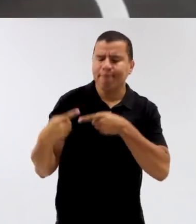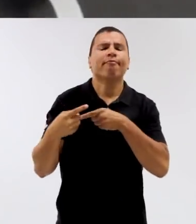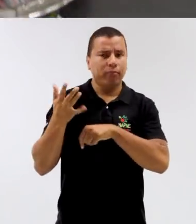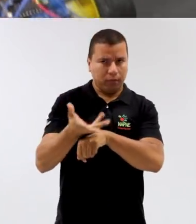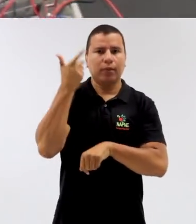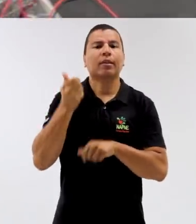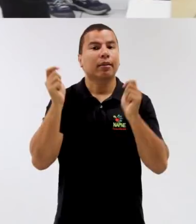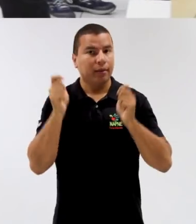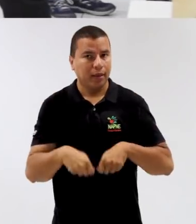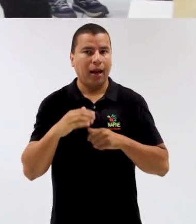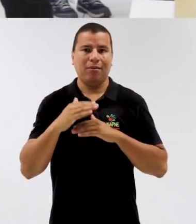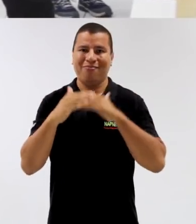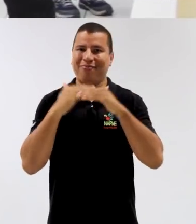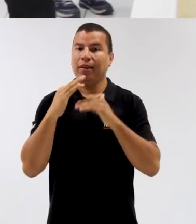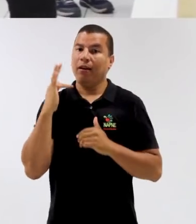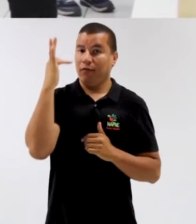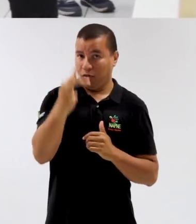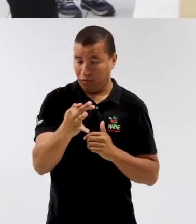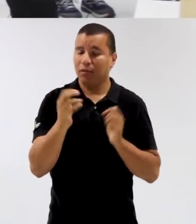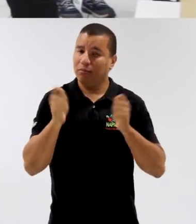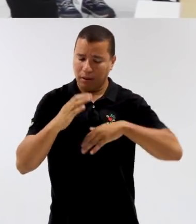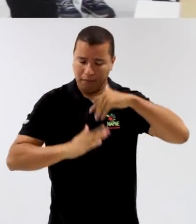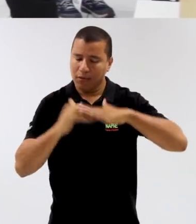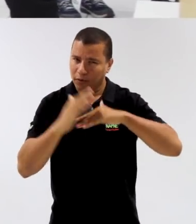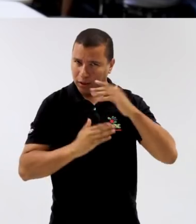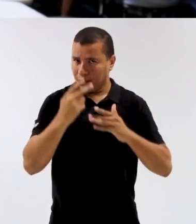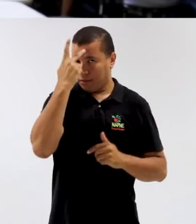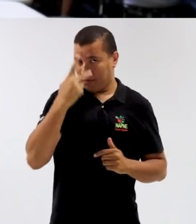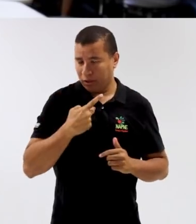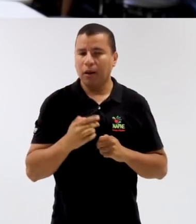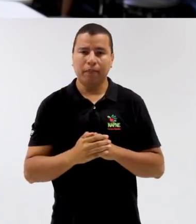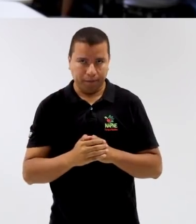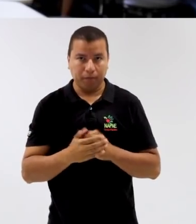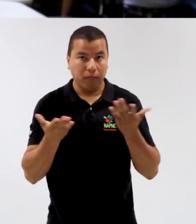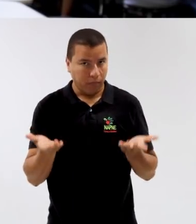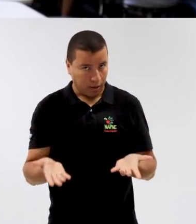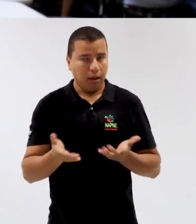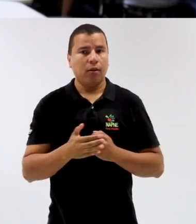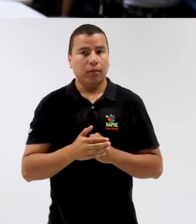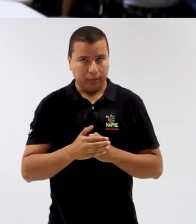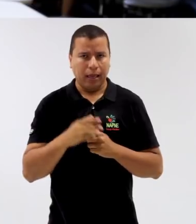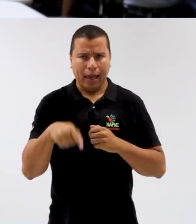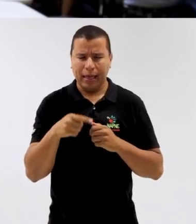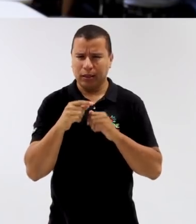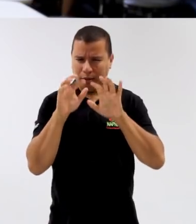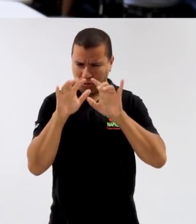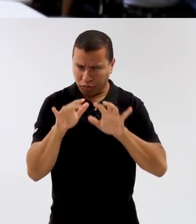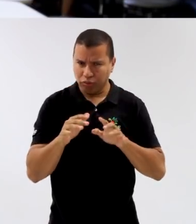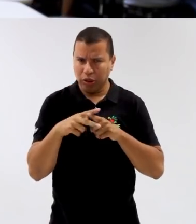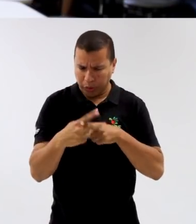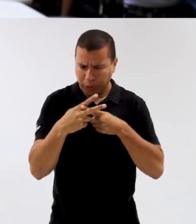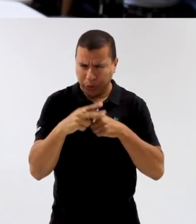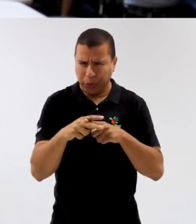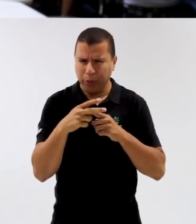importantes no futuro em suas vidas profissionais e pessoais a questão da eletrônica e leite com a